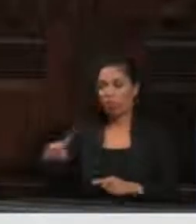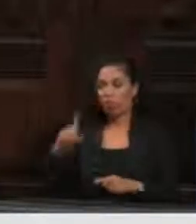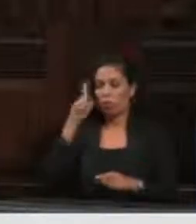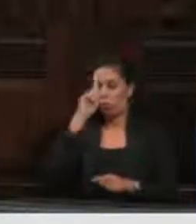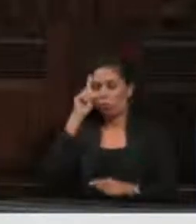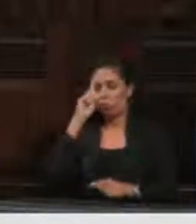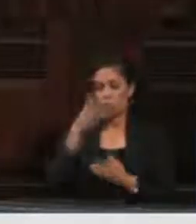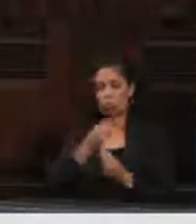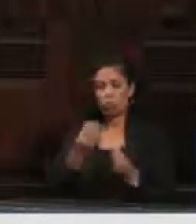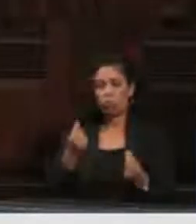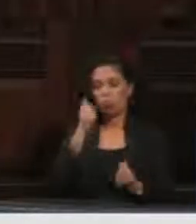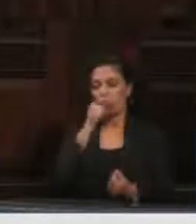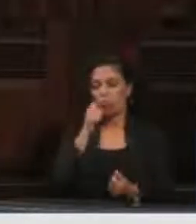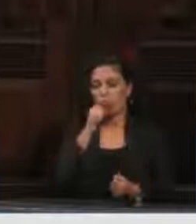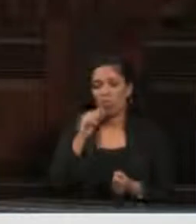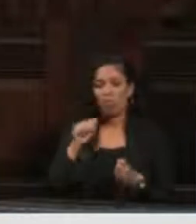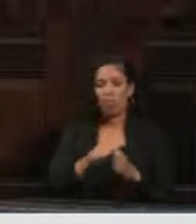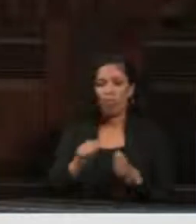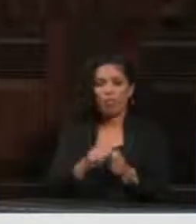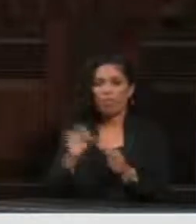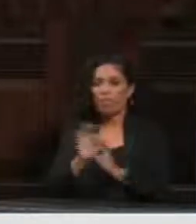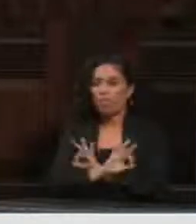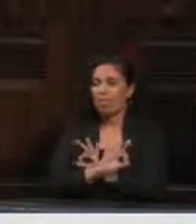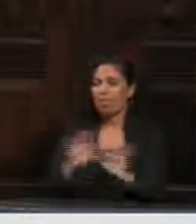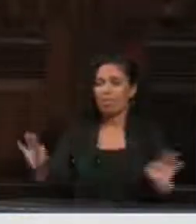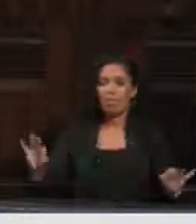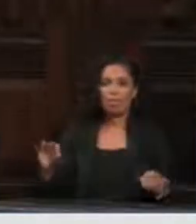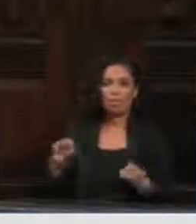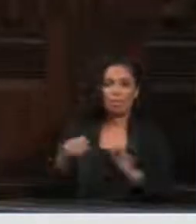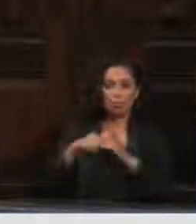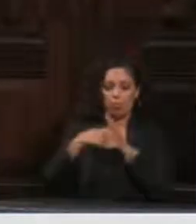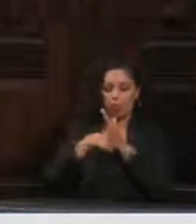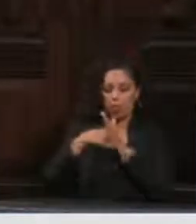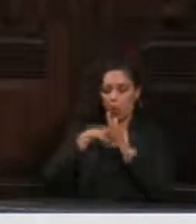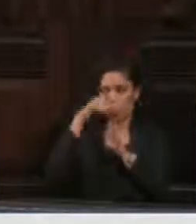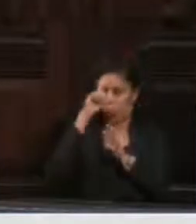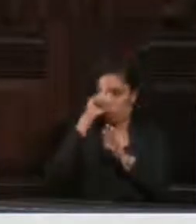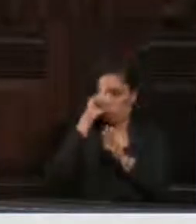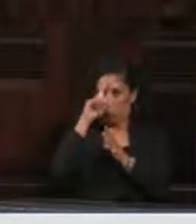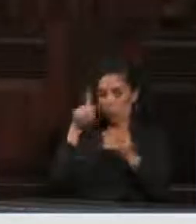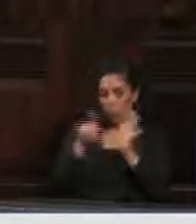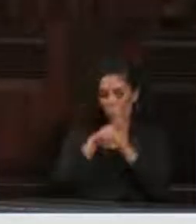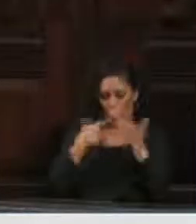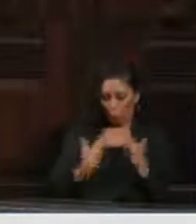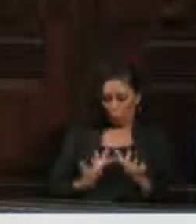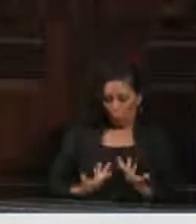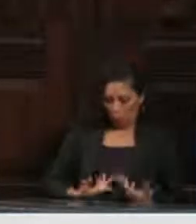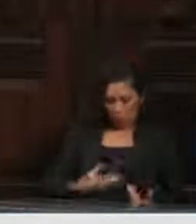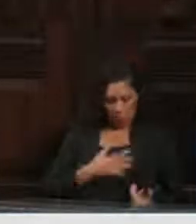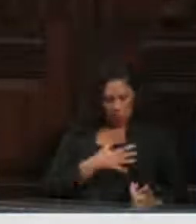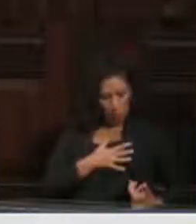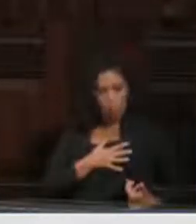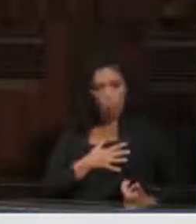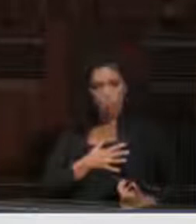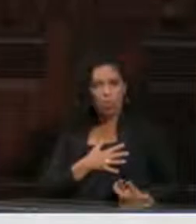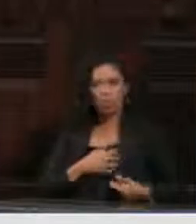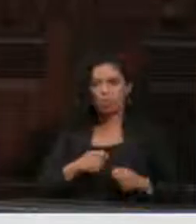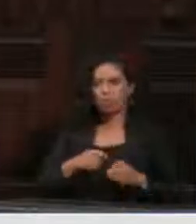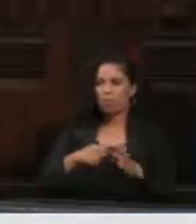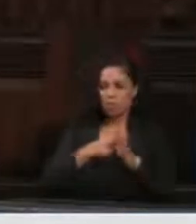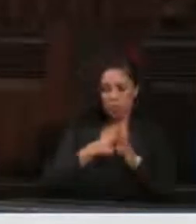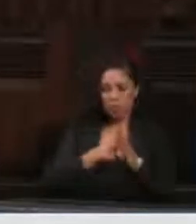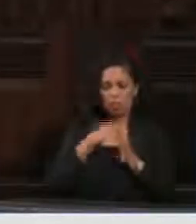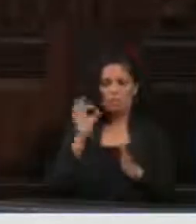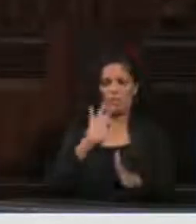mulheres que não fazem o seu preventivo anual, que não fazem o seu exame de mama anual, né, e